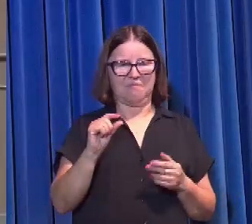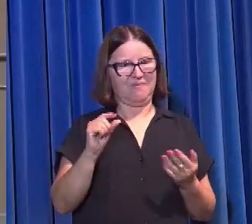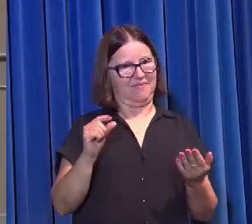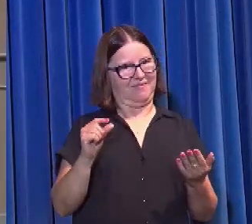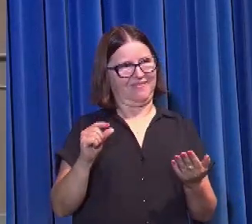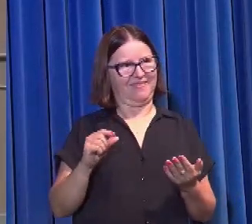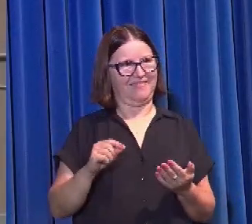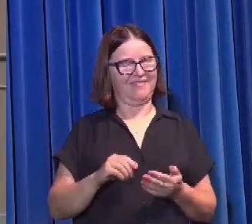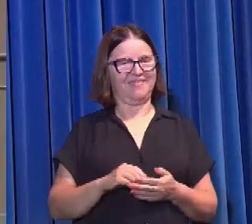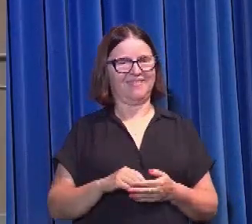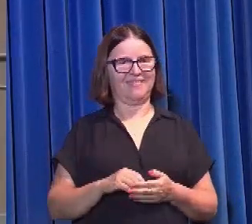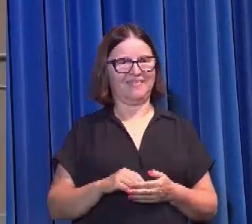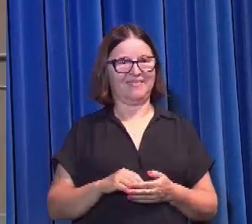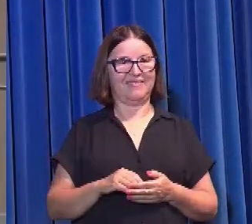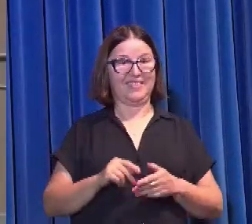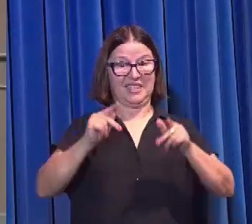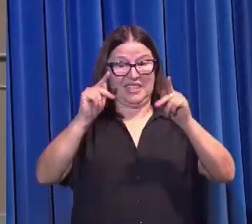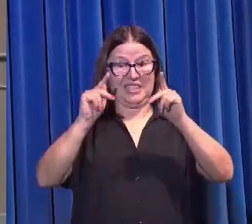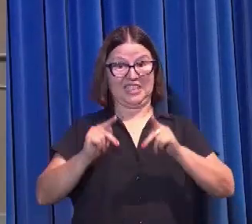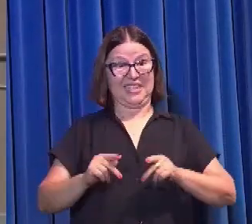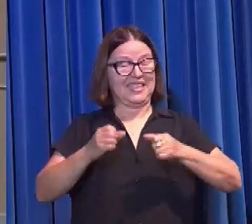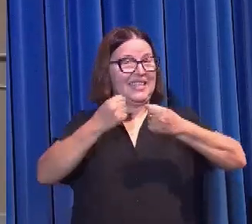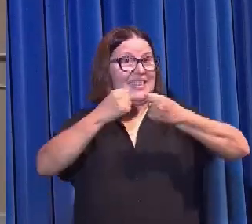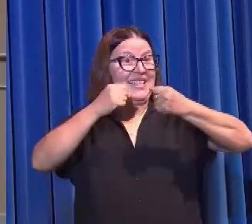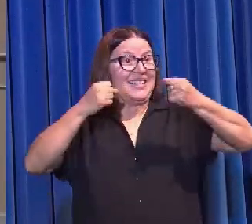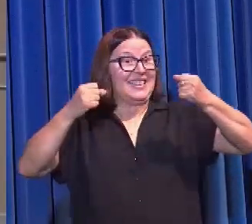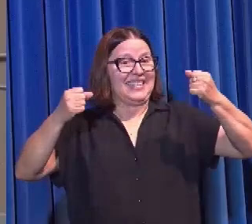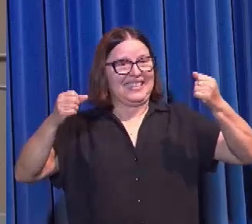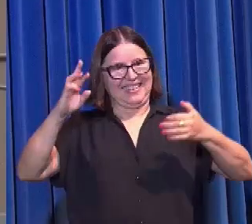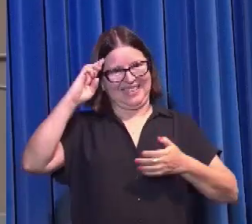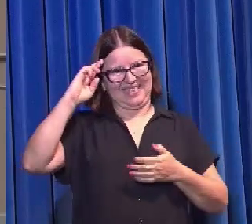mesquinhas diante dessa grandeza, meus irmãos.